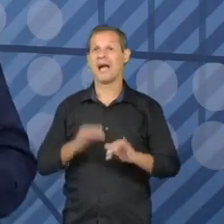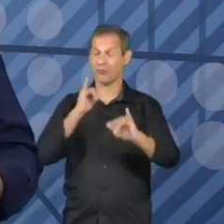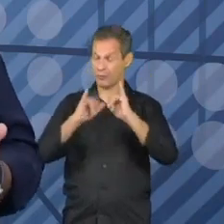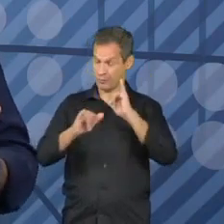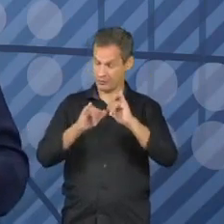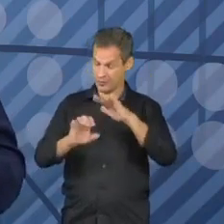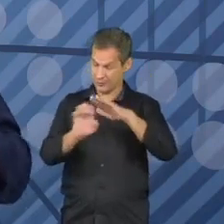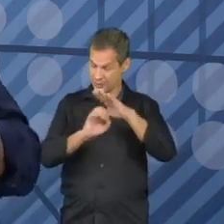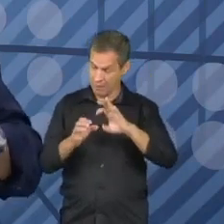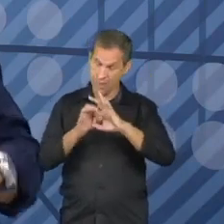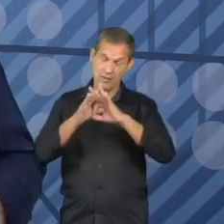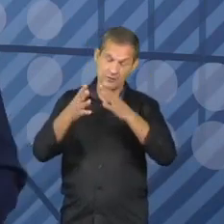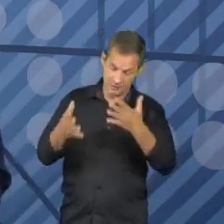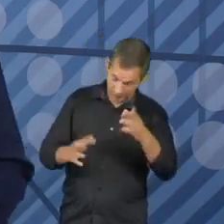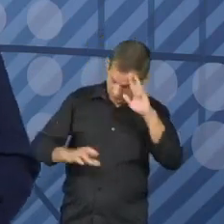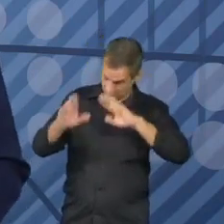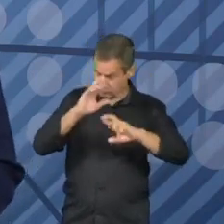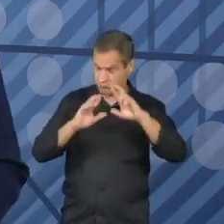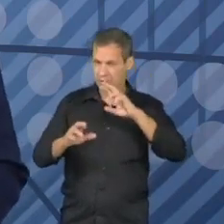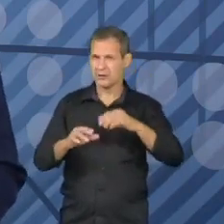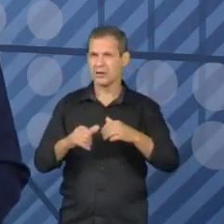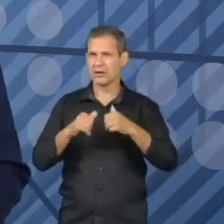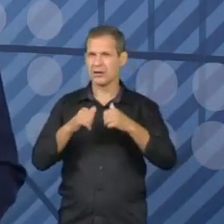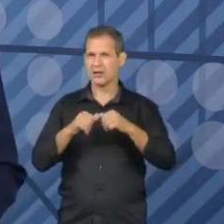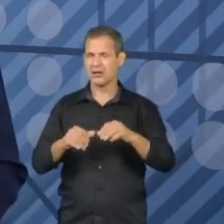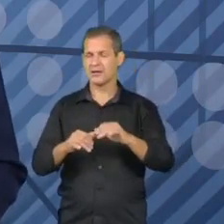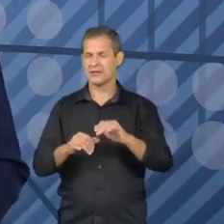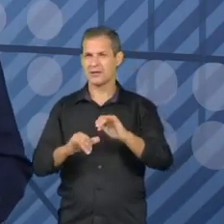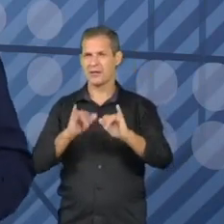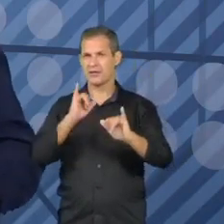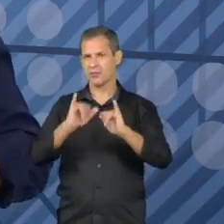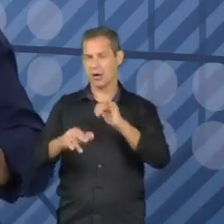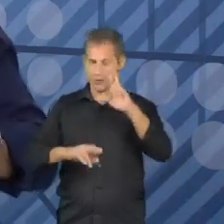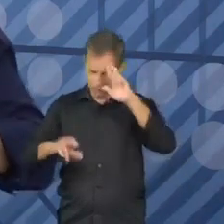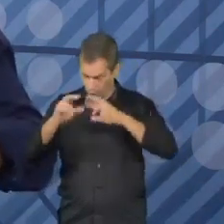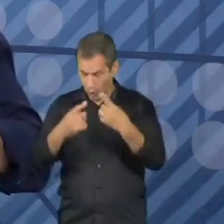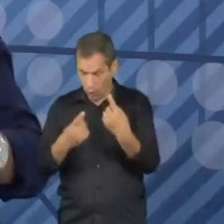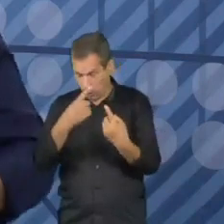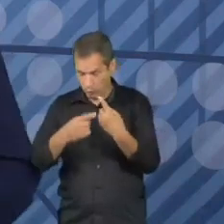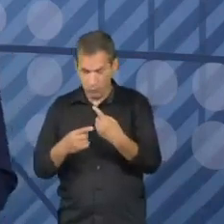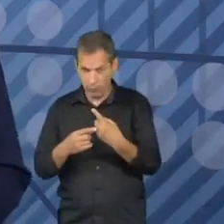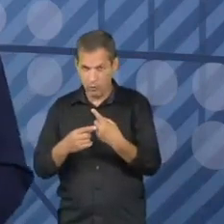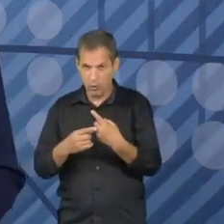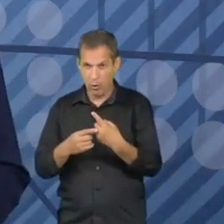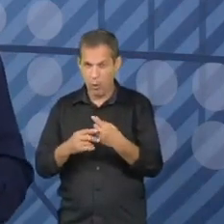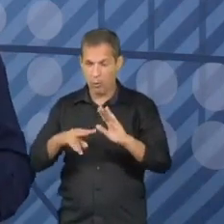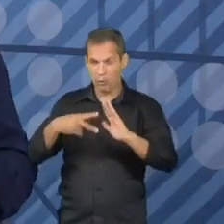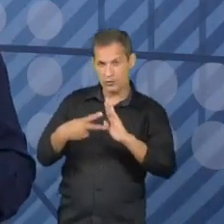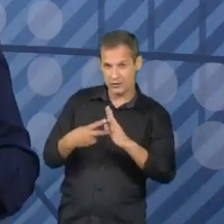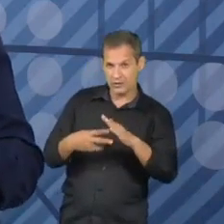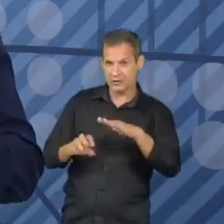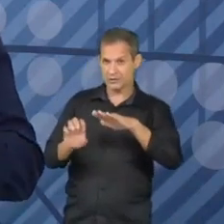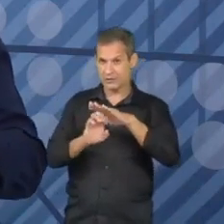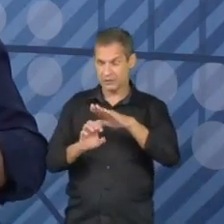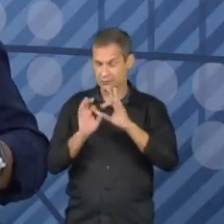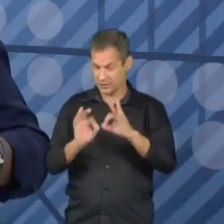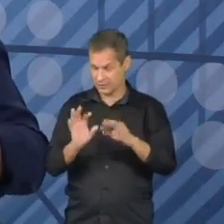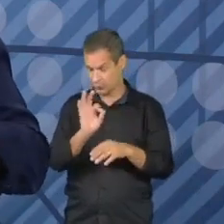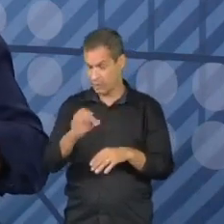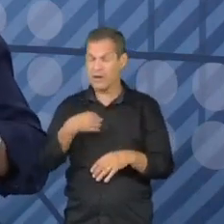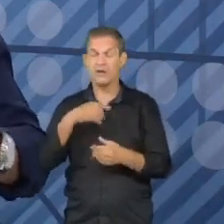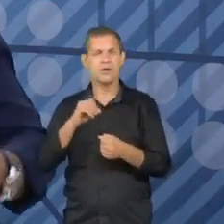informação que a empresa passa, eu analiso esse meu enunciado, eu verifico qual é o nível de significância que ela quer, para que realmente